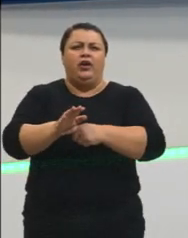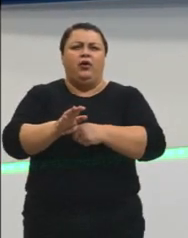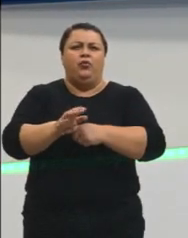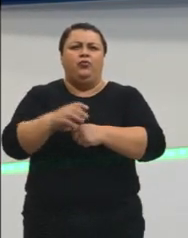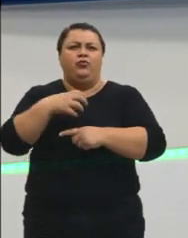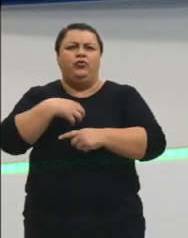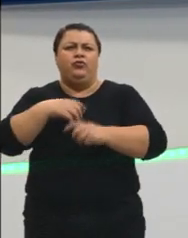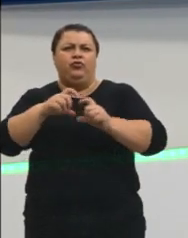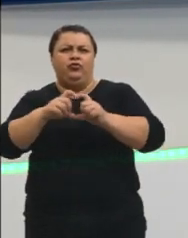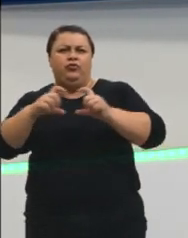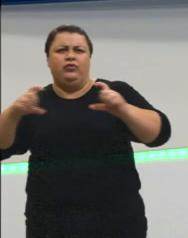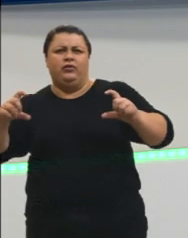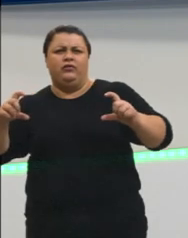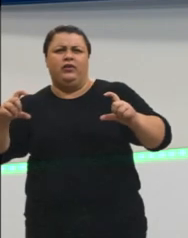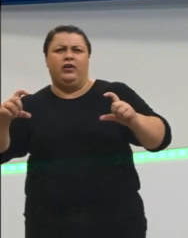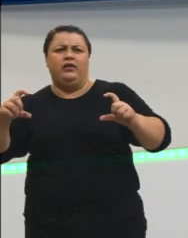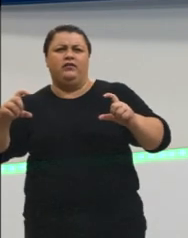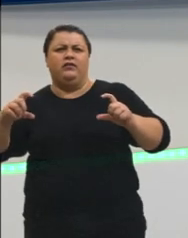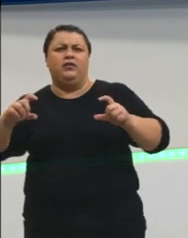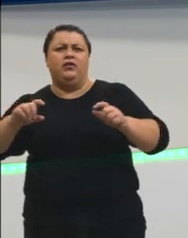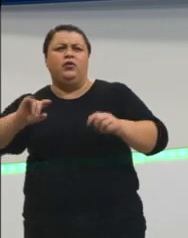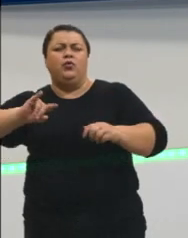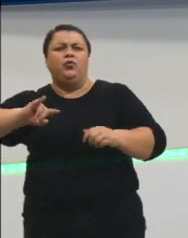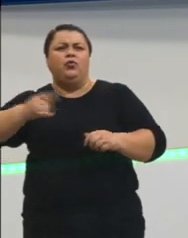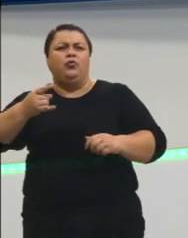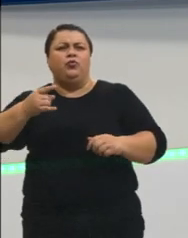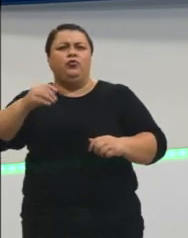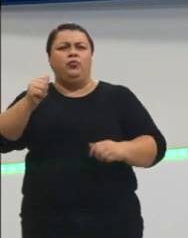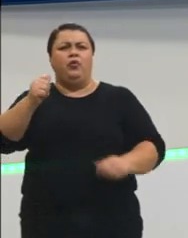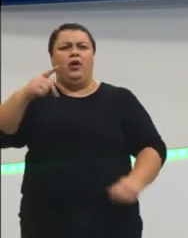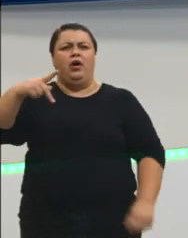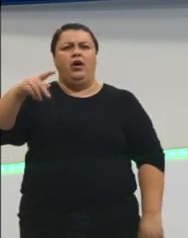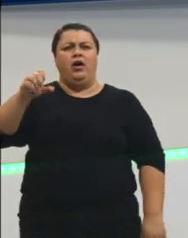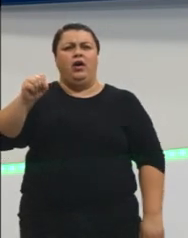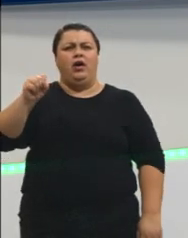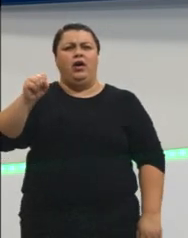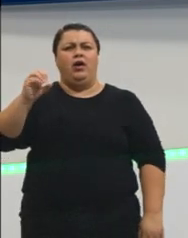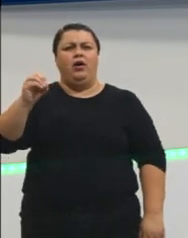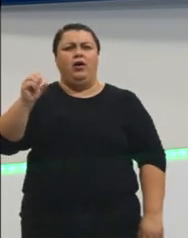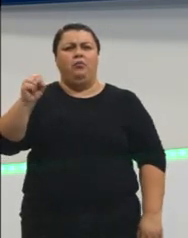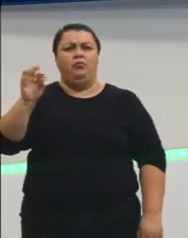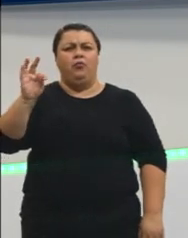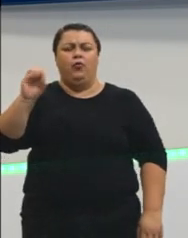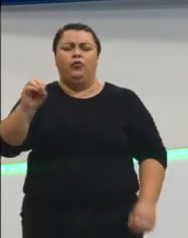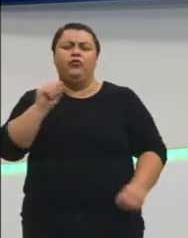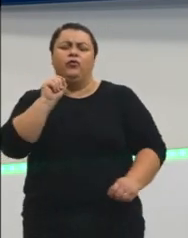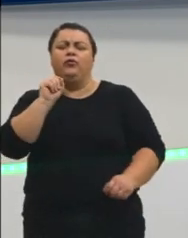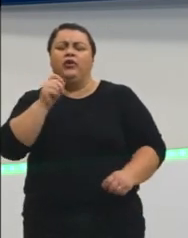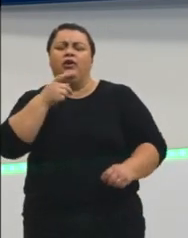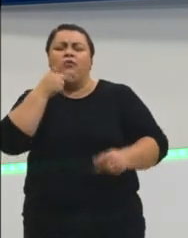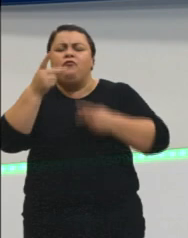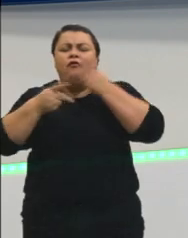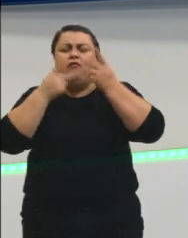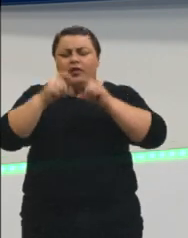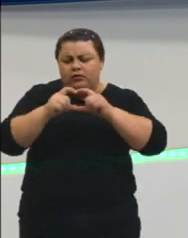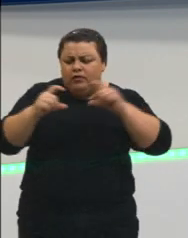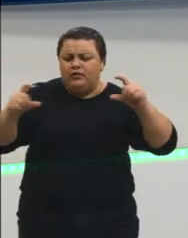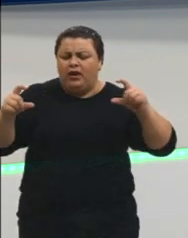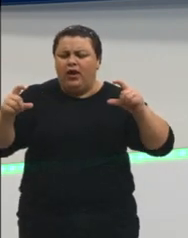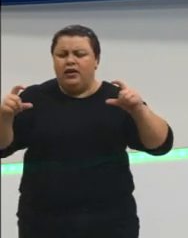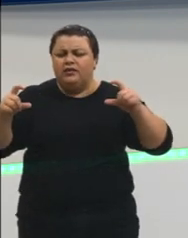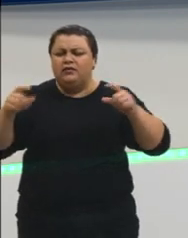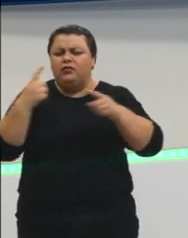e o nosso pulso é uma explicação a mais sobre algo que foi dito na frase porque que eles são termos